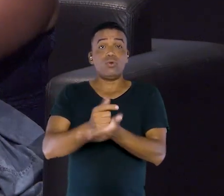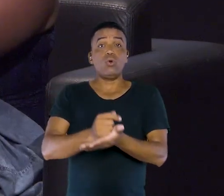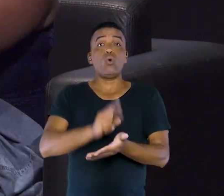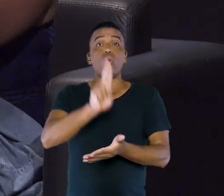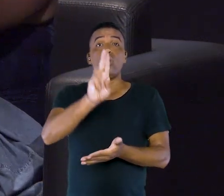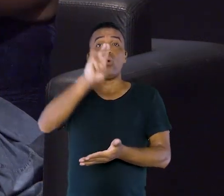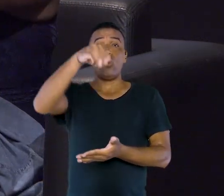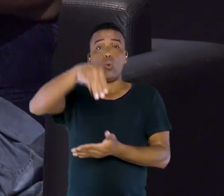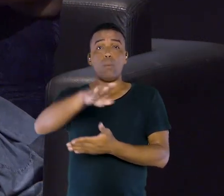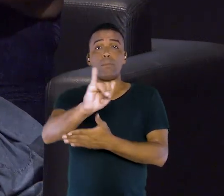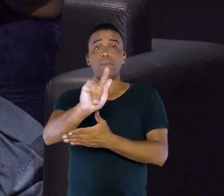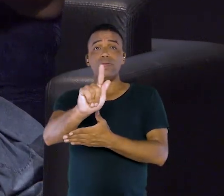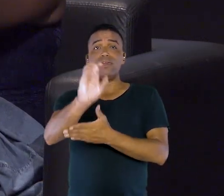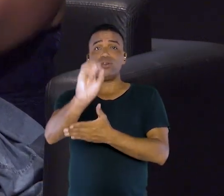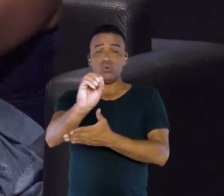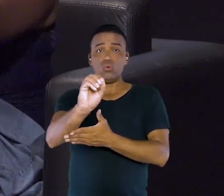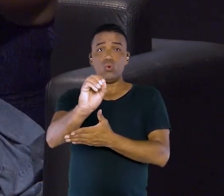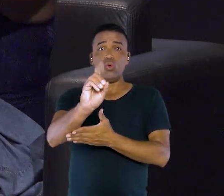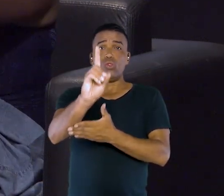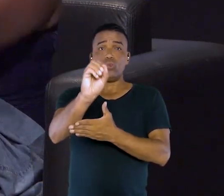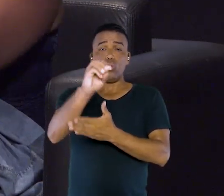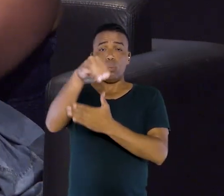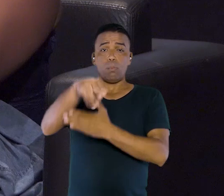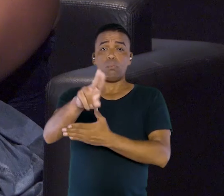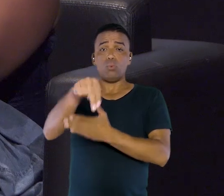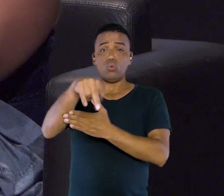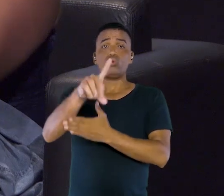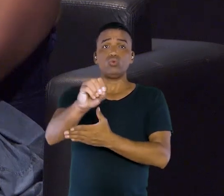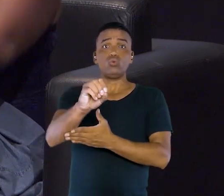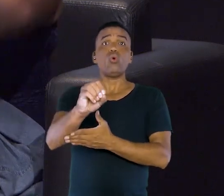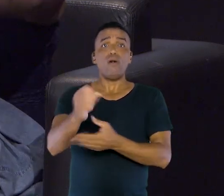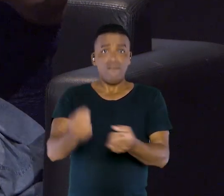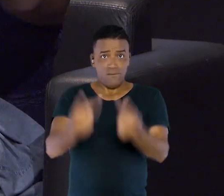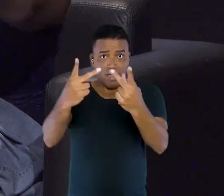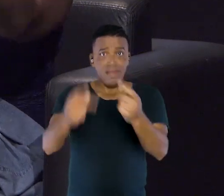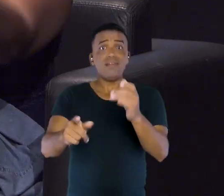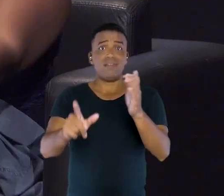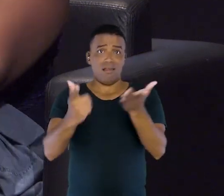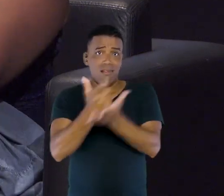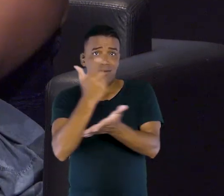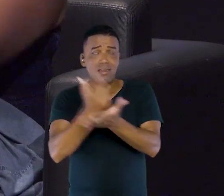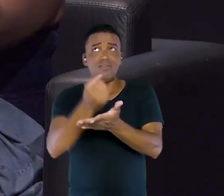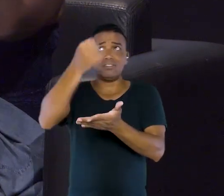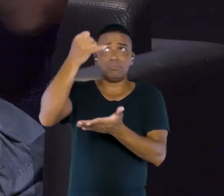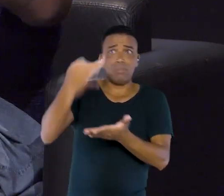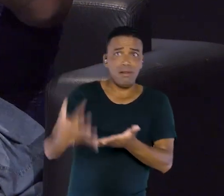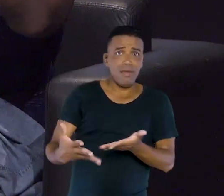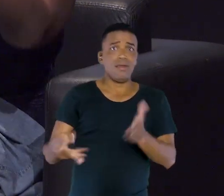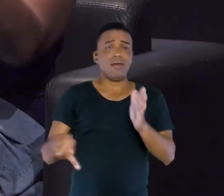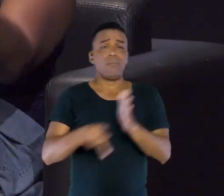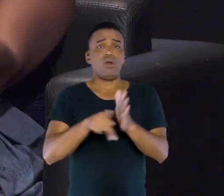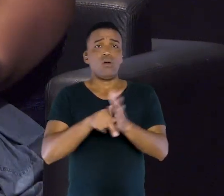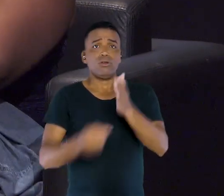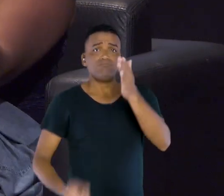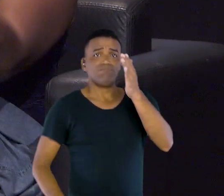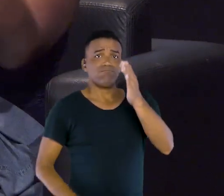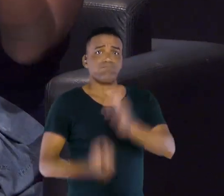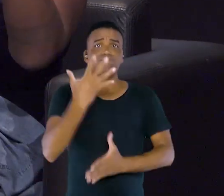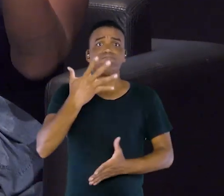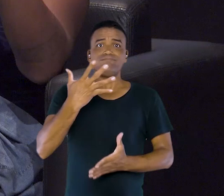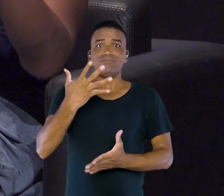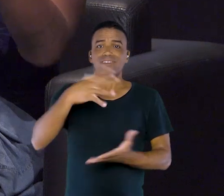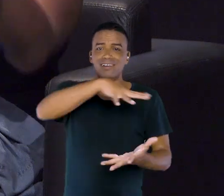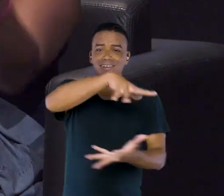do Umbigo do Mundo, que tem à venda aí fora, ela explica um pouco essa existência da